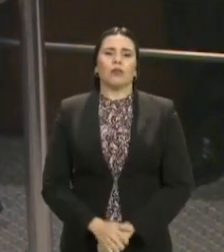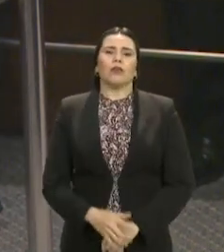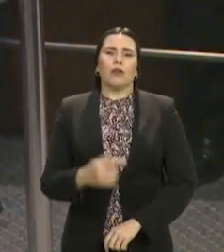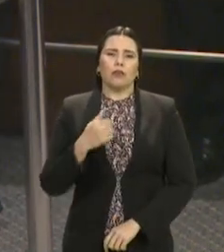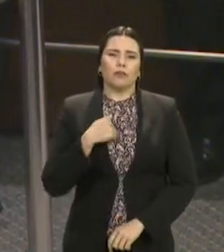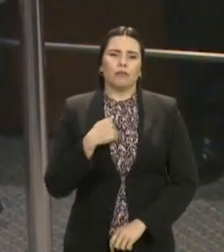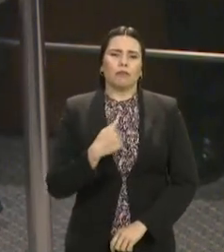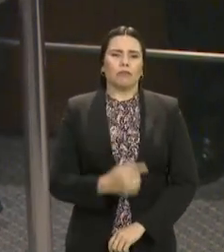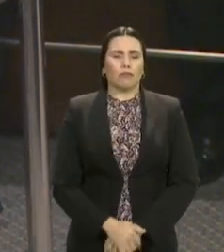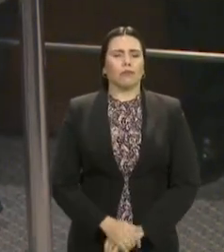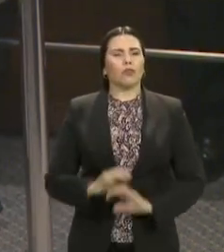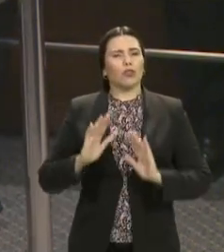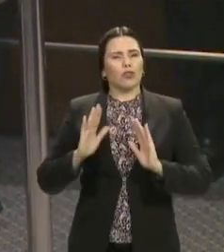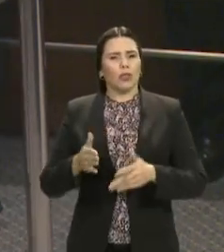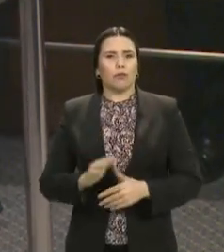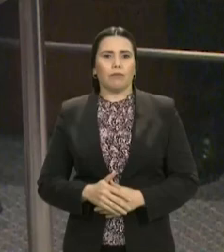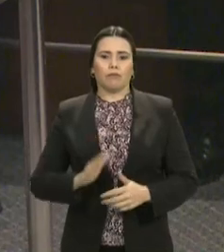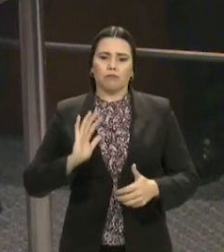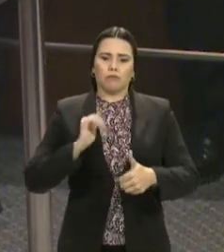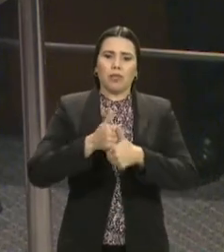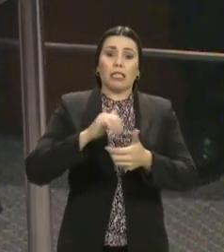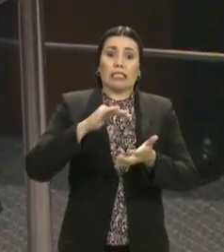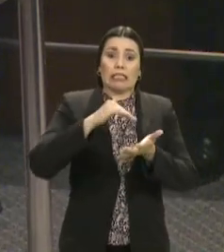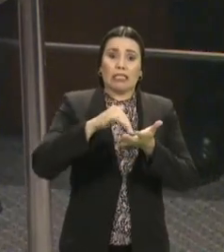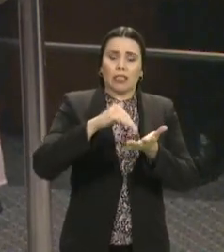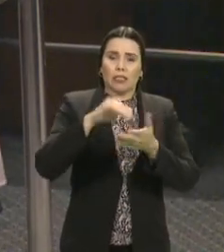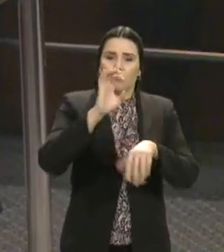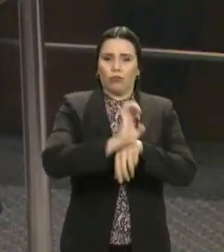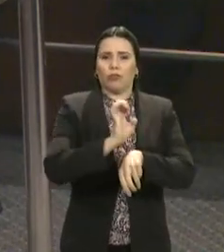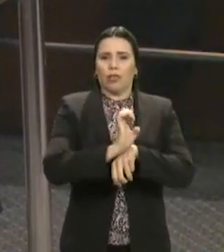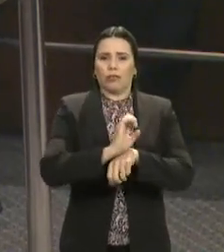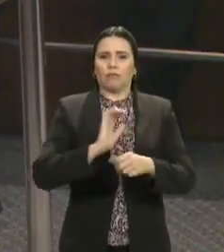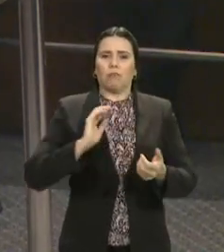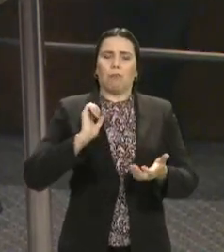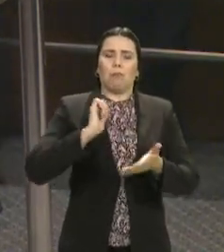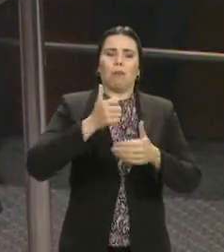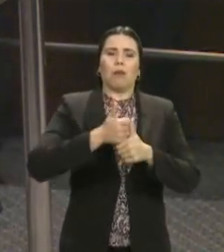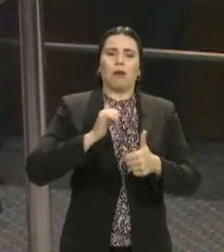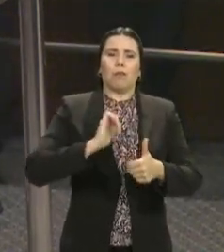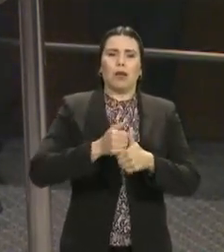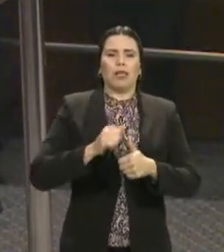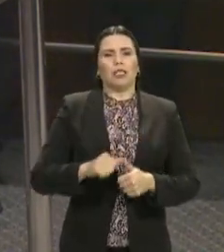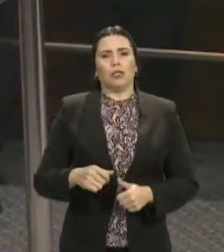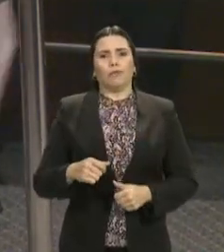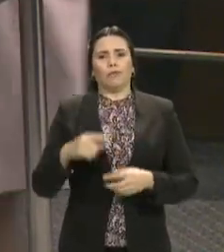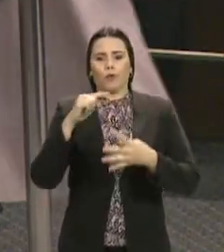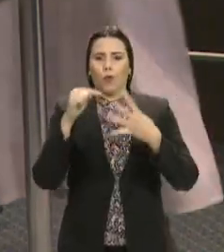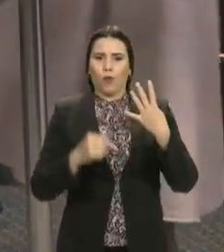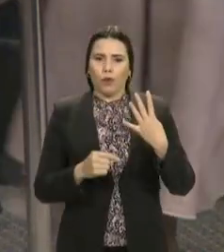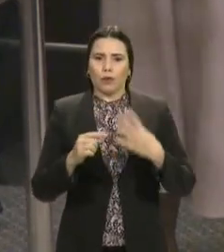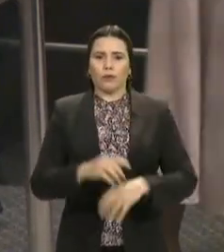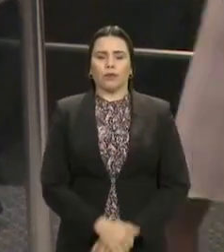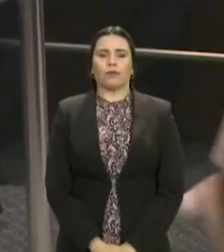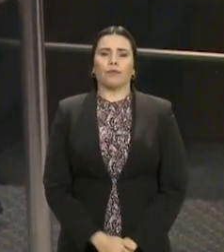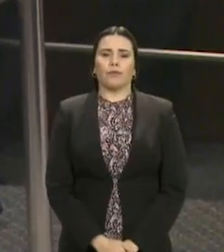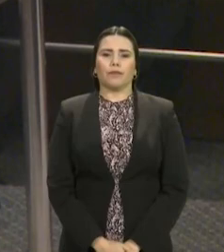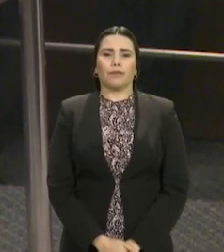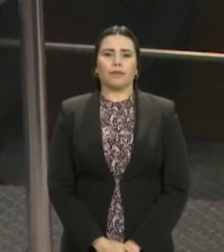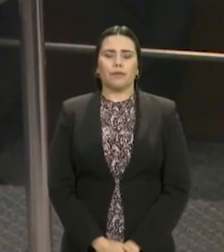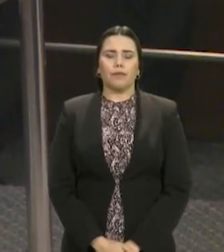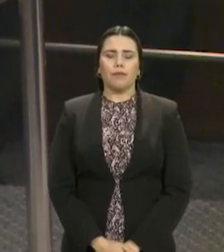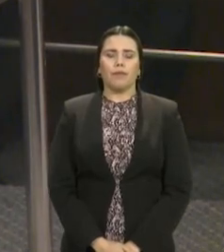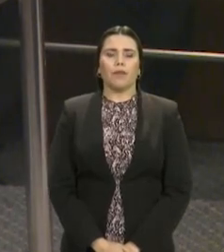ser 4 vezes secretário de Estado, fui secretário de Meio Ambiente, secretário-chefe do gabinete do